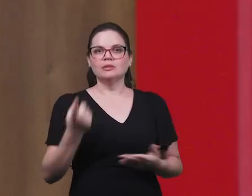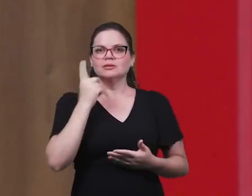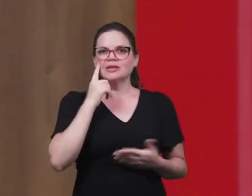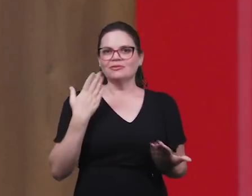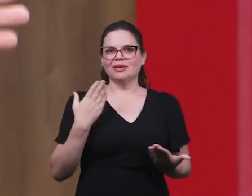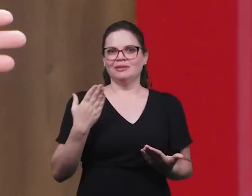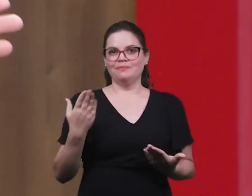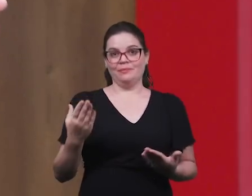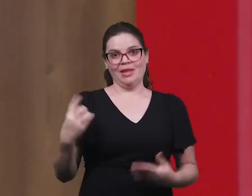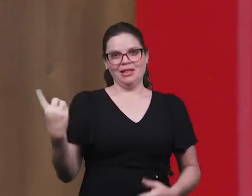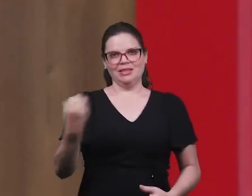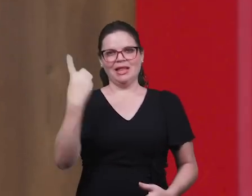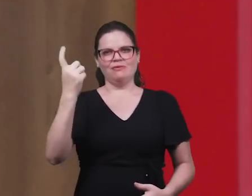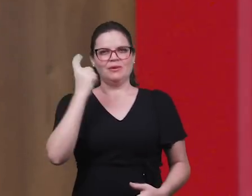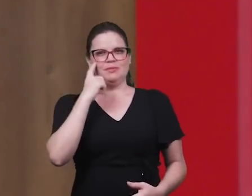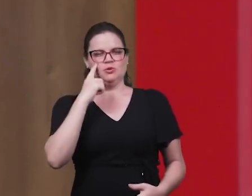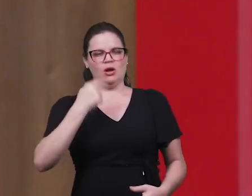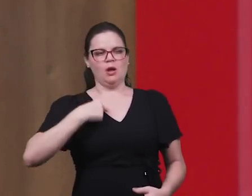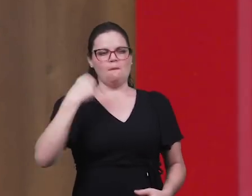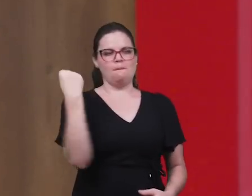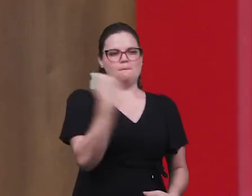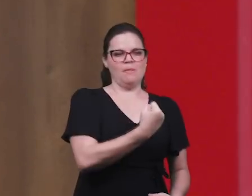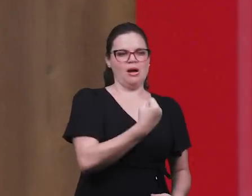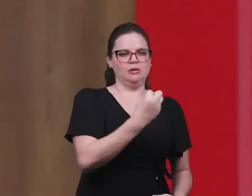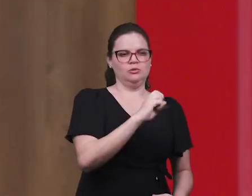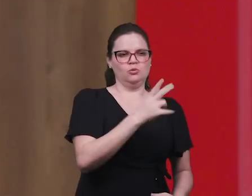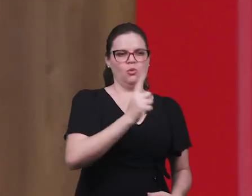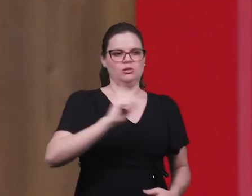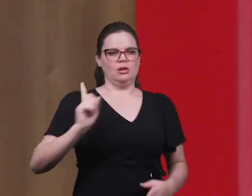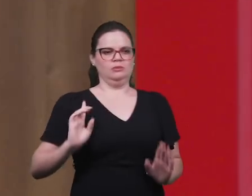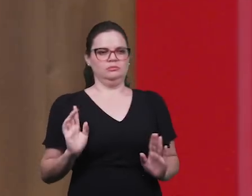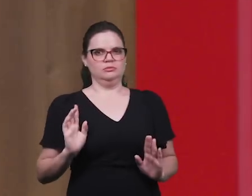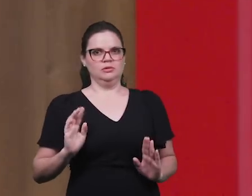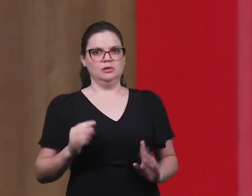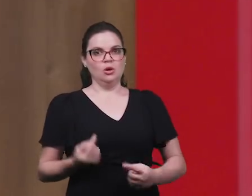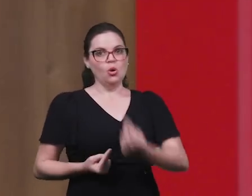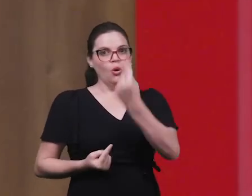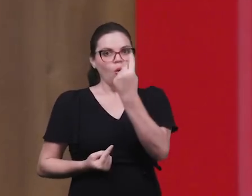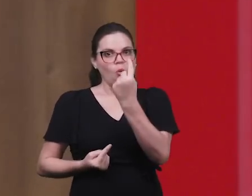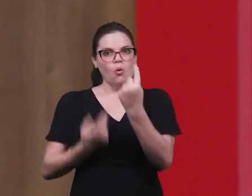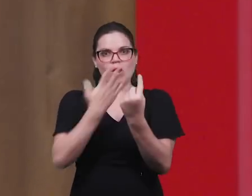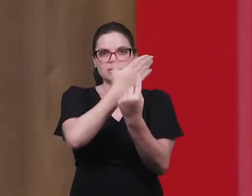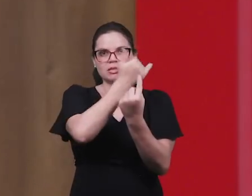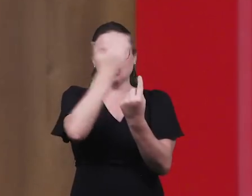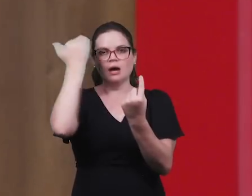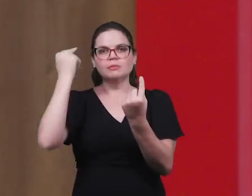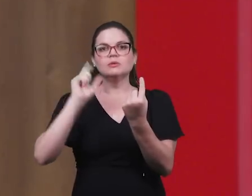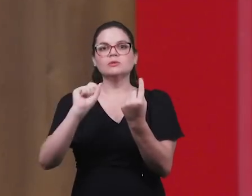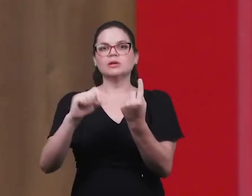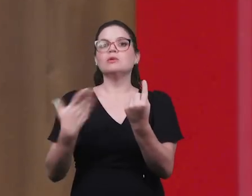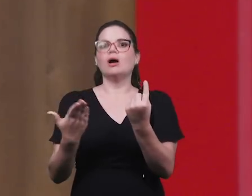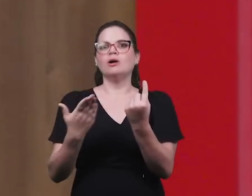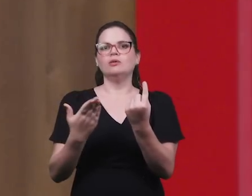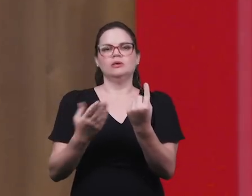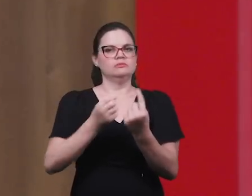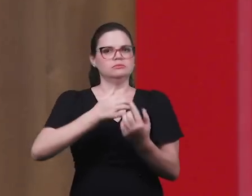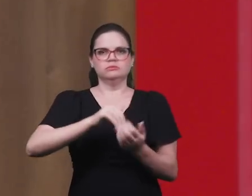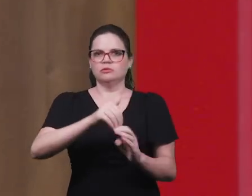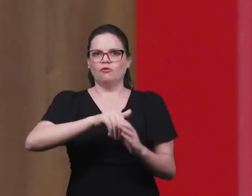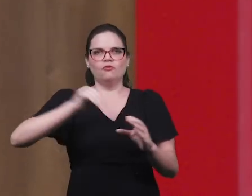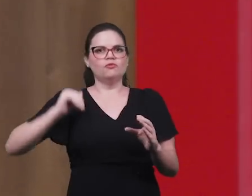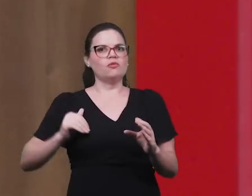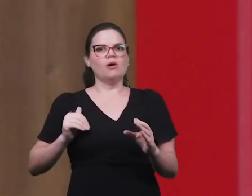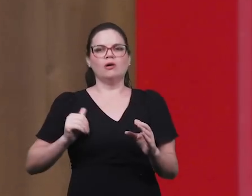a escolha de matar e não matar, havia só uma delas que era sábia. E a escolha sábia era não matar, porque